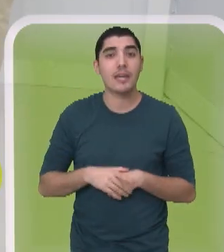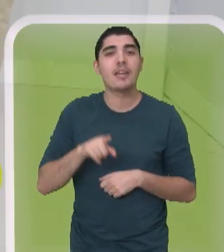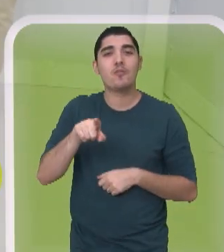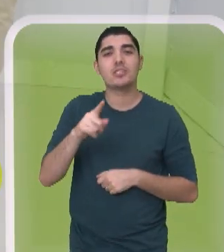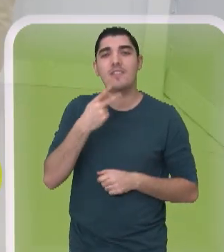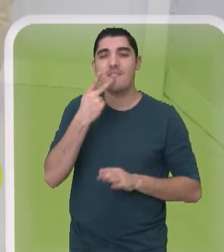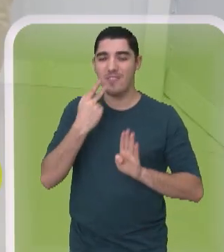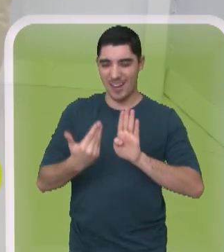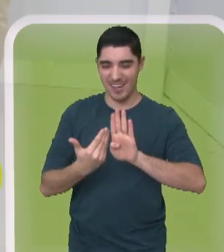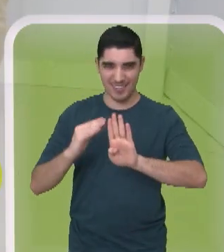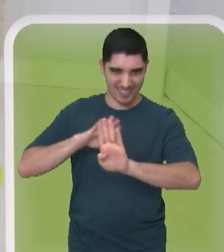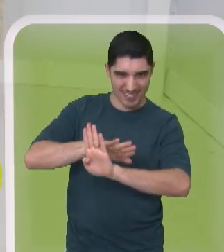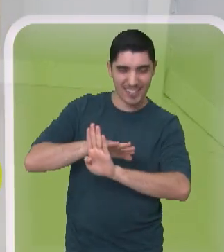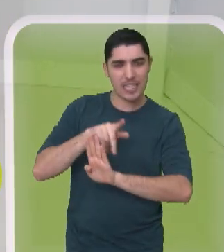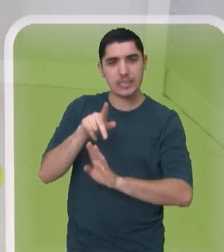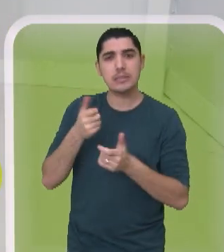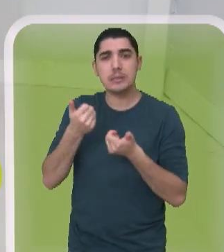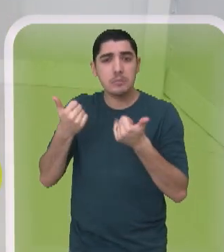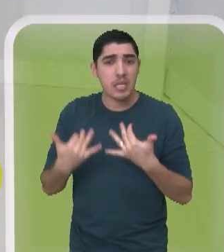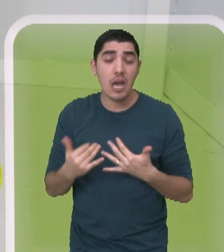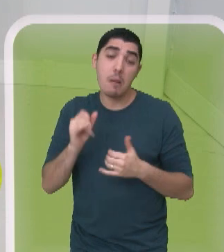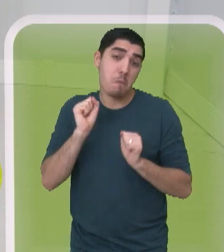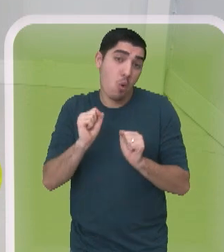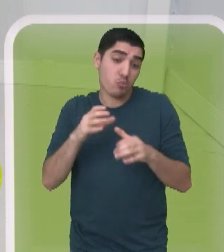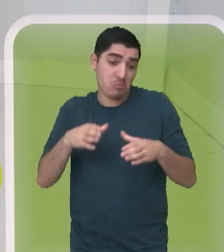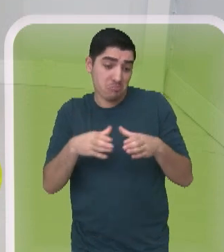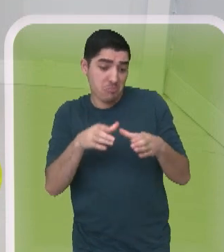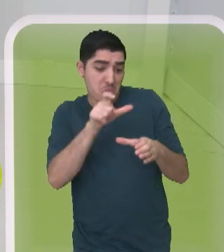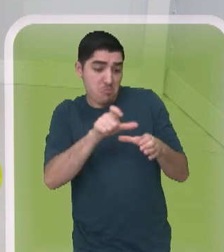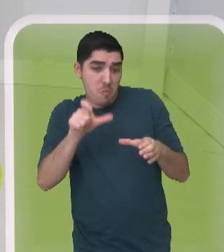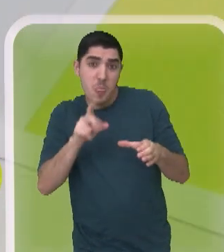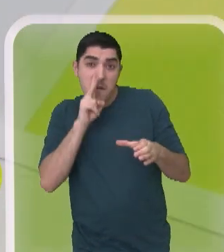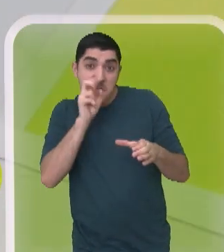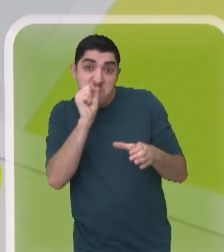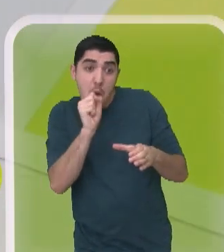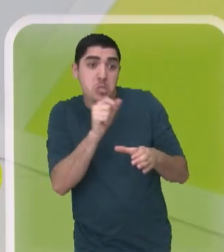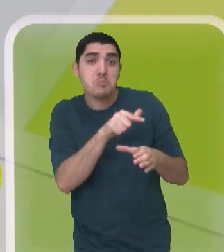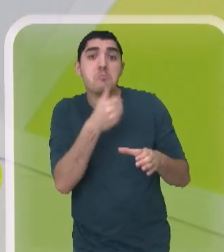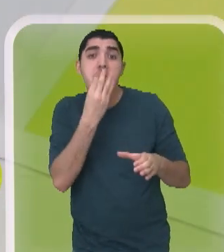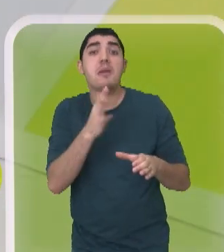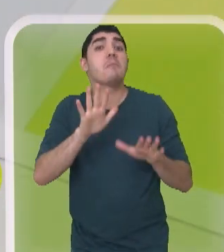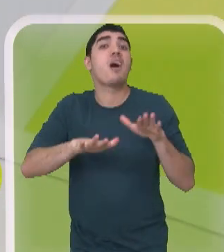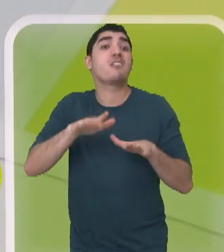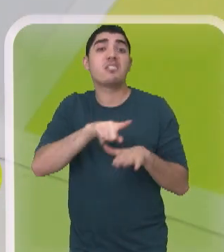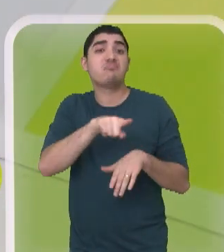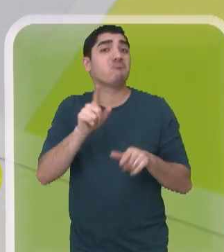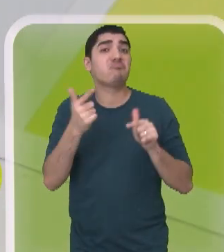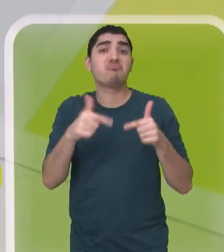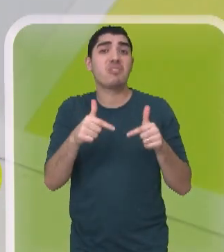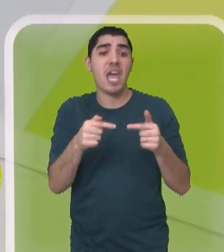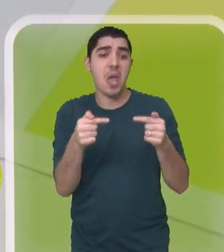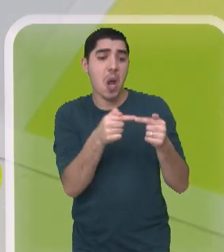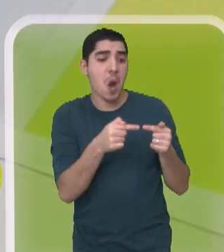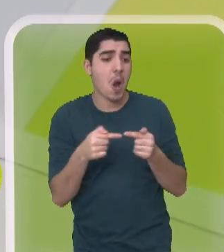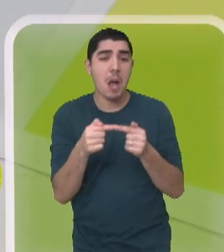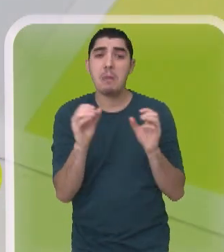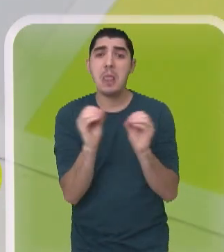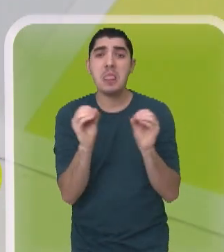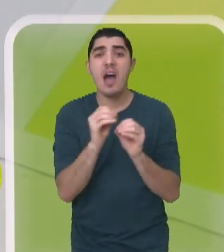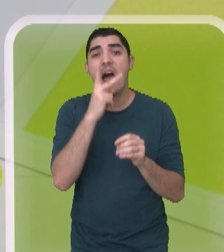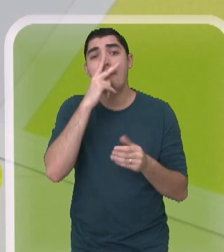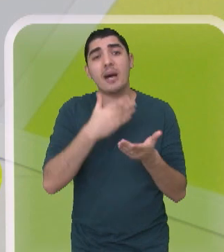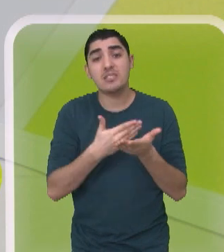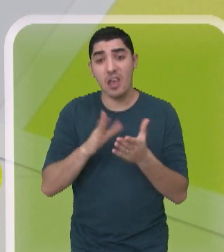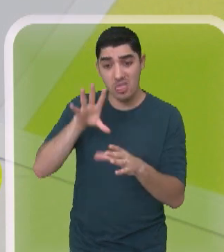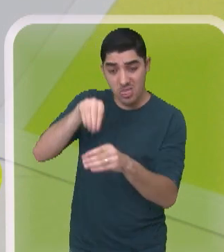lá dentro das quatro linhas, você pode montar o melhor elenco do mundo e esse elenco pode não dar liga e o time não refletir o que ele representa